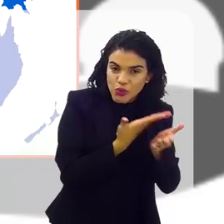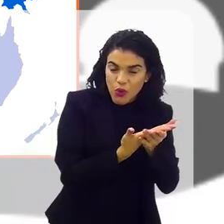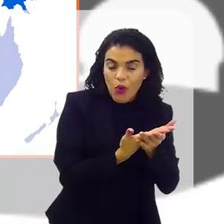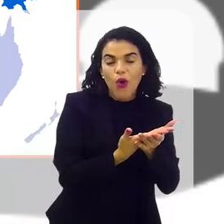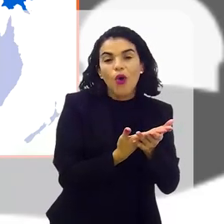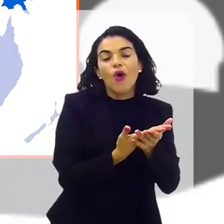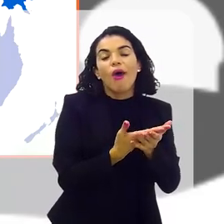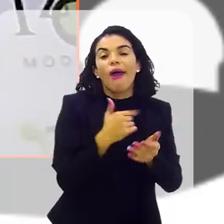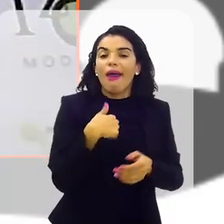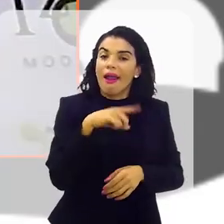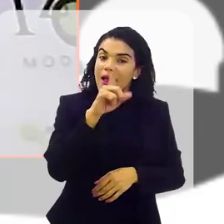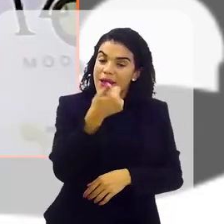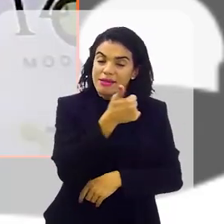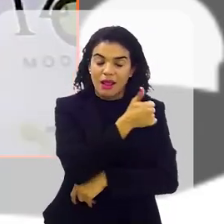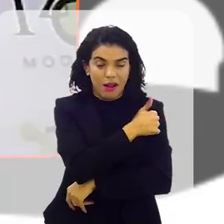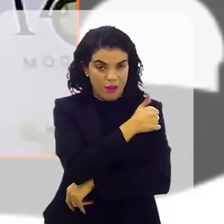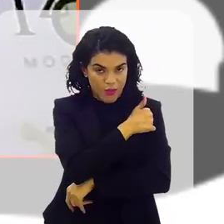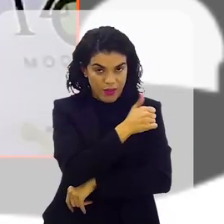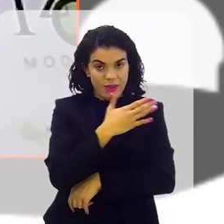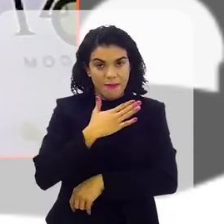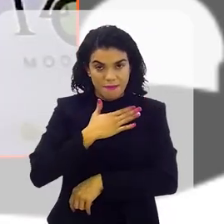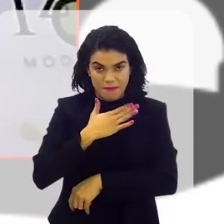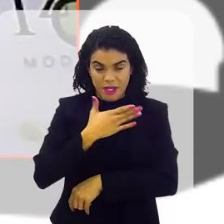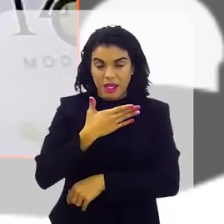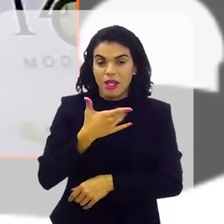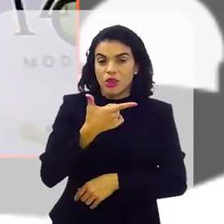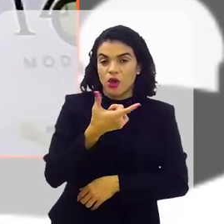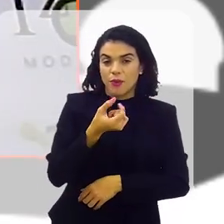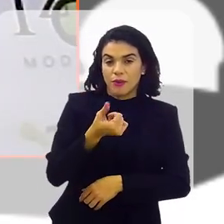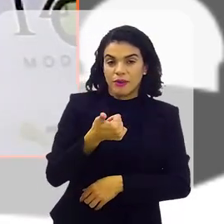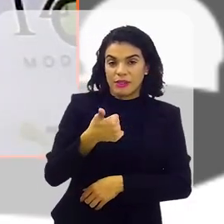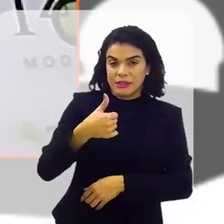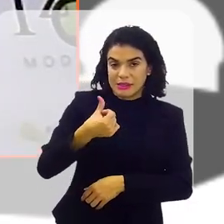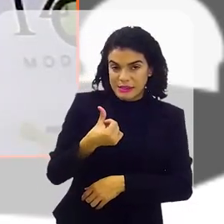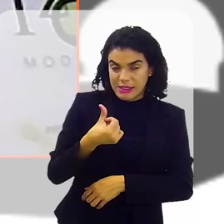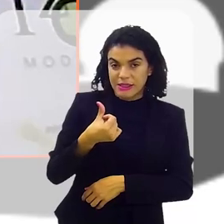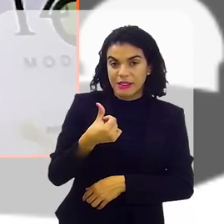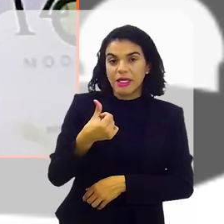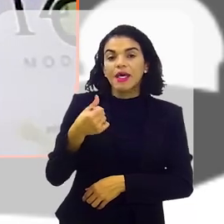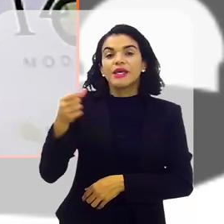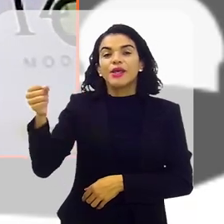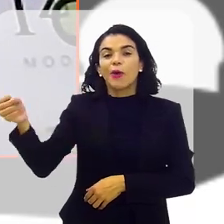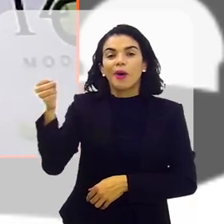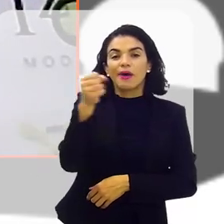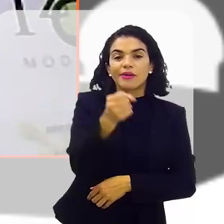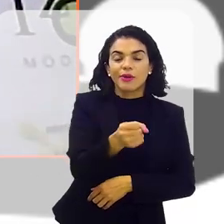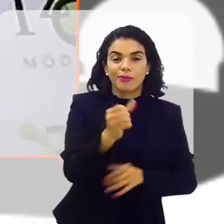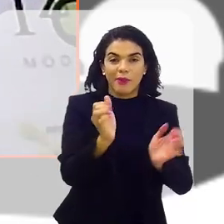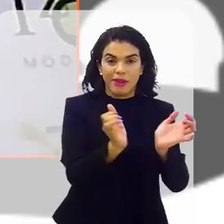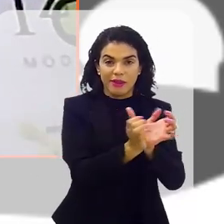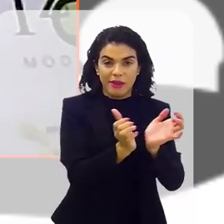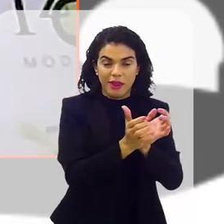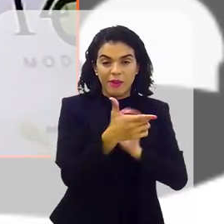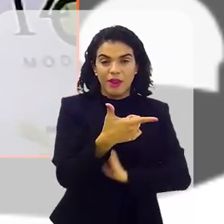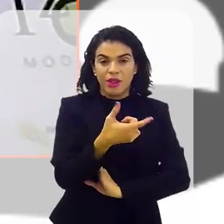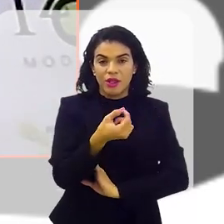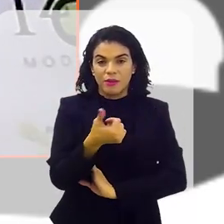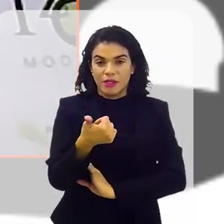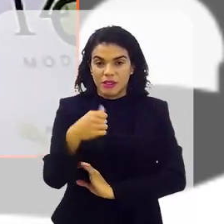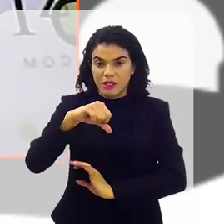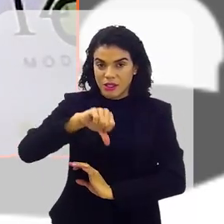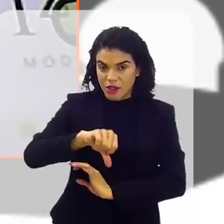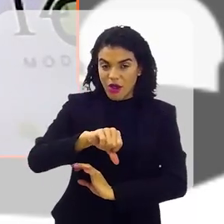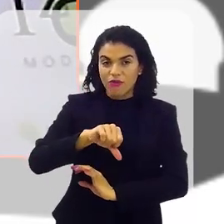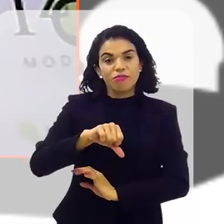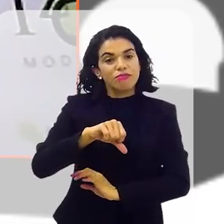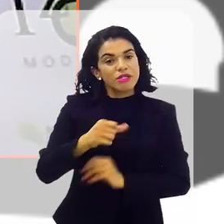ela foi minha aluna ela foi minha aluna começou comigo em 2016 e eu a trouxe para mim equipe em 2019